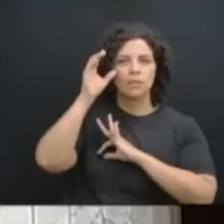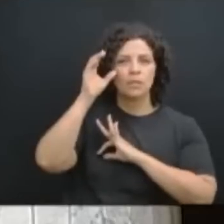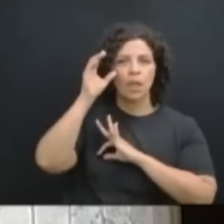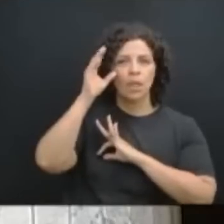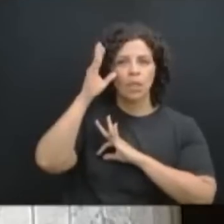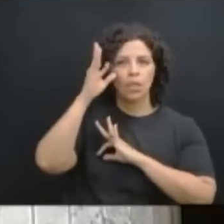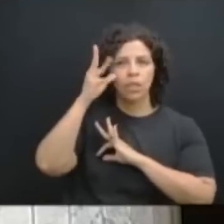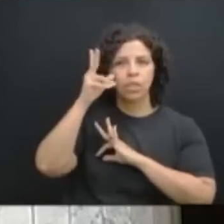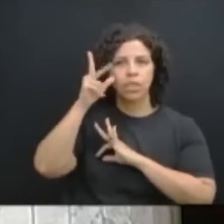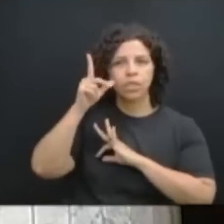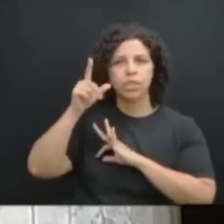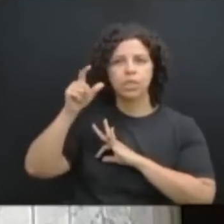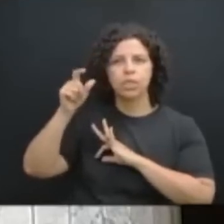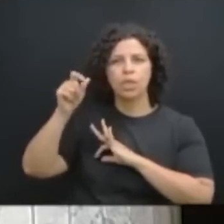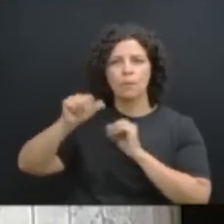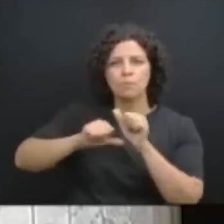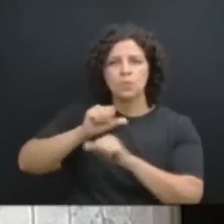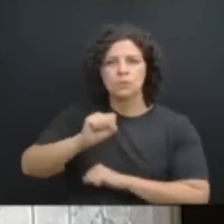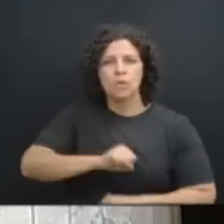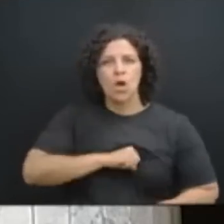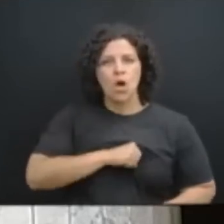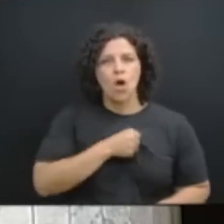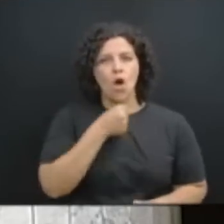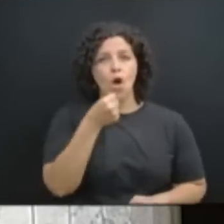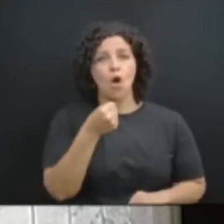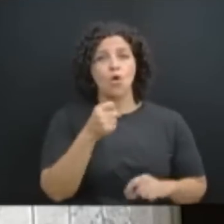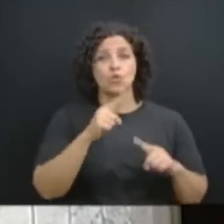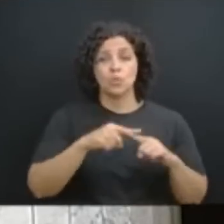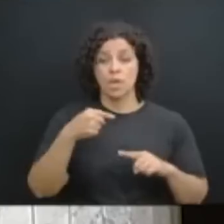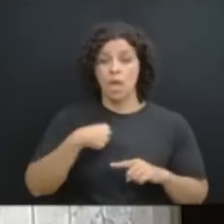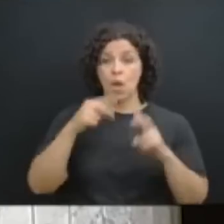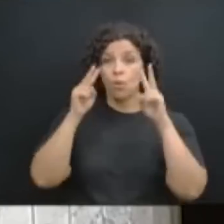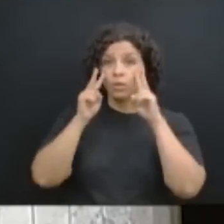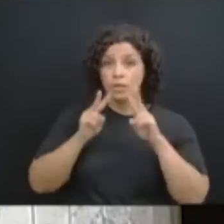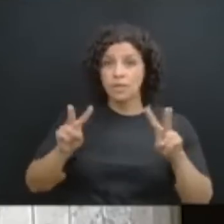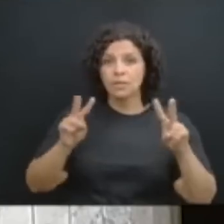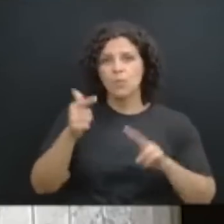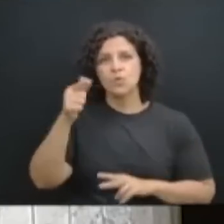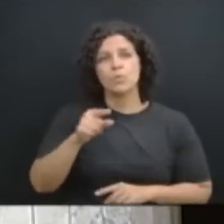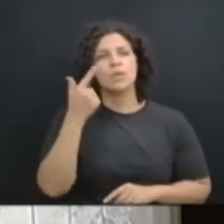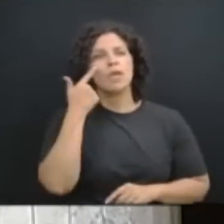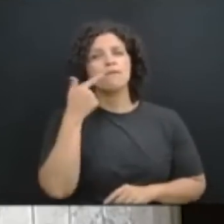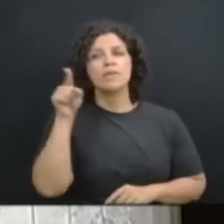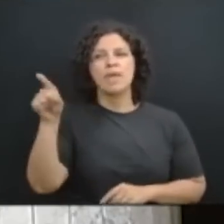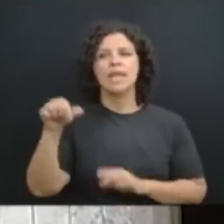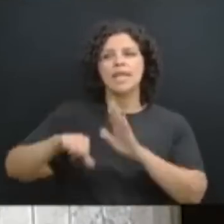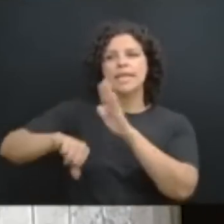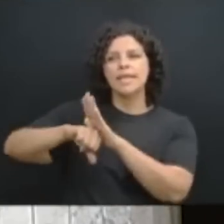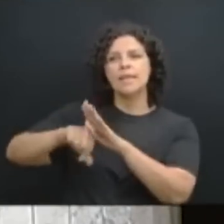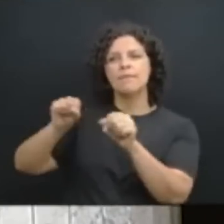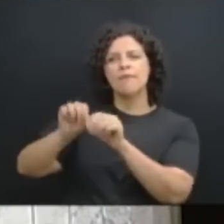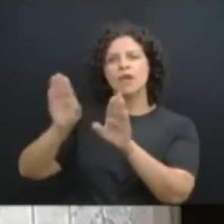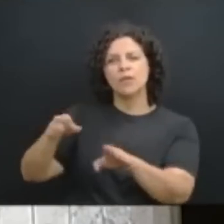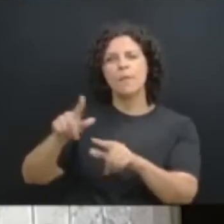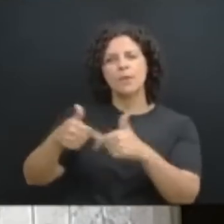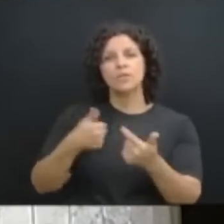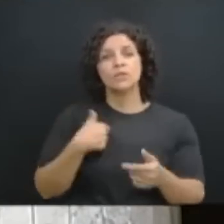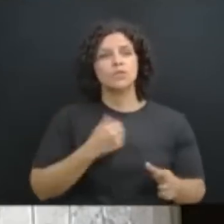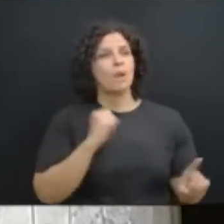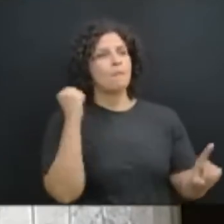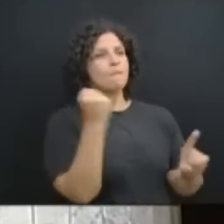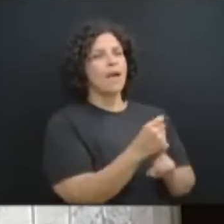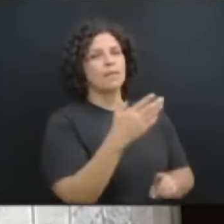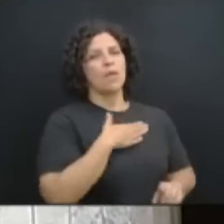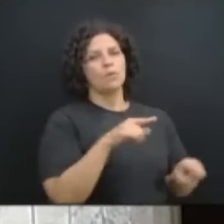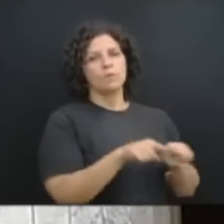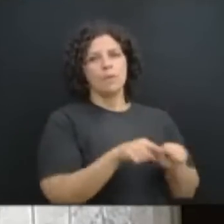torna raiva, porque eu sou uma testemunha, novamente, de um crime que ele cometeu e por isso preciso ser